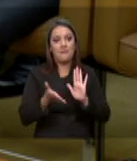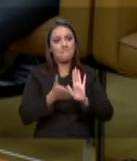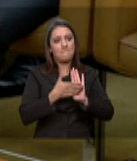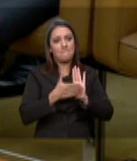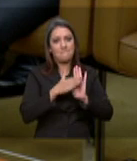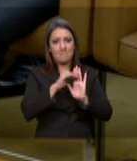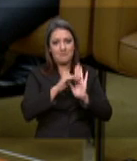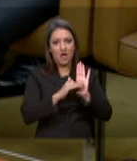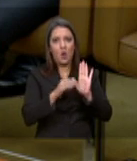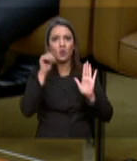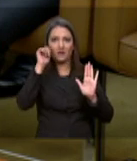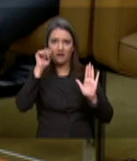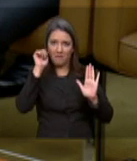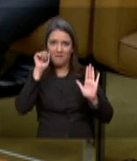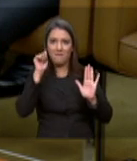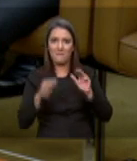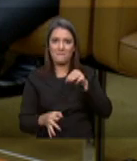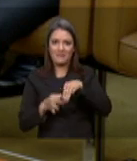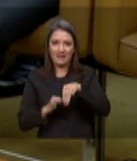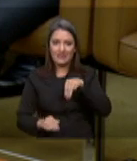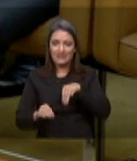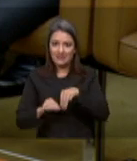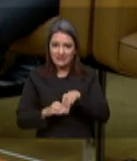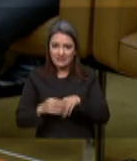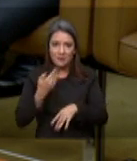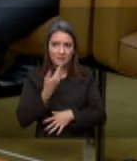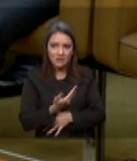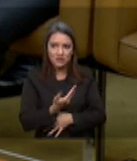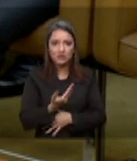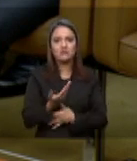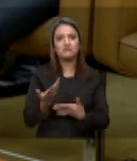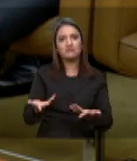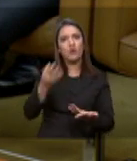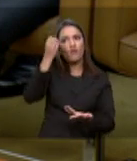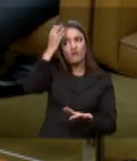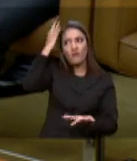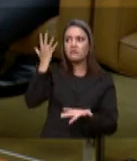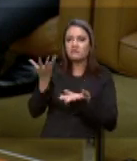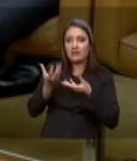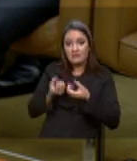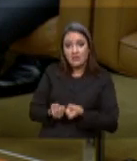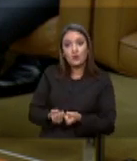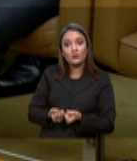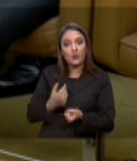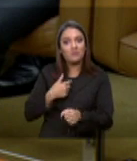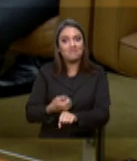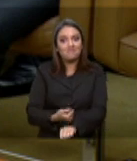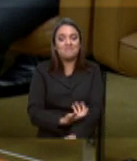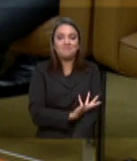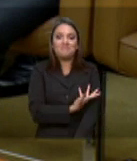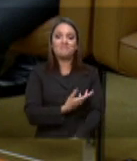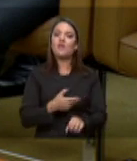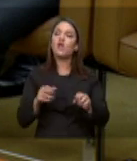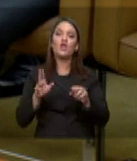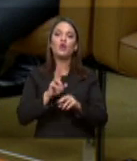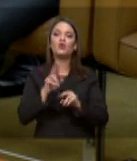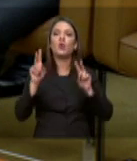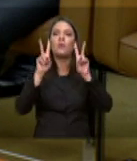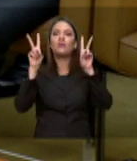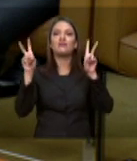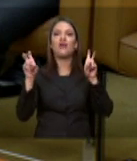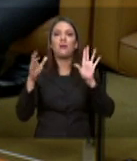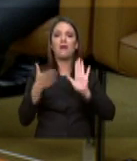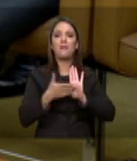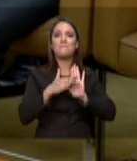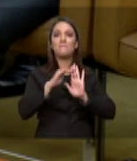pelas ministras, e o nome da pauta da audiência de hoje, a